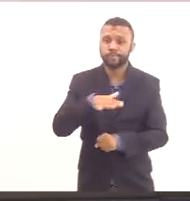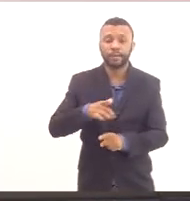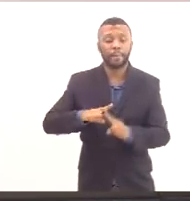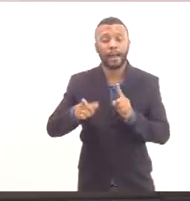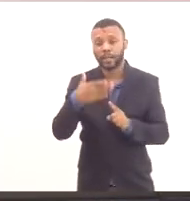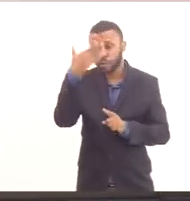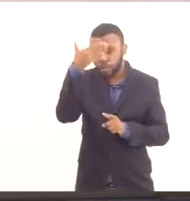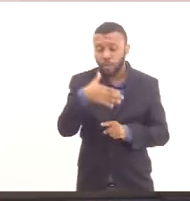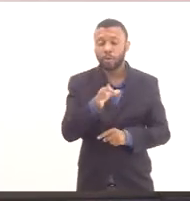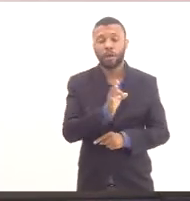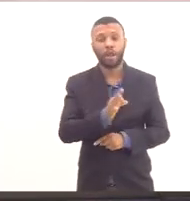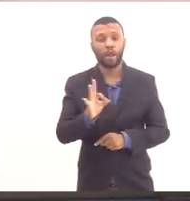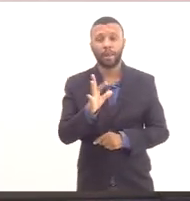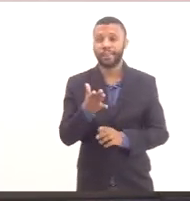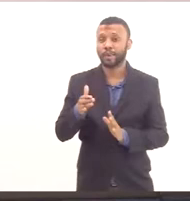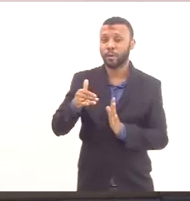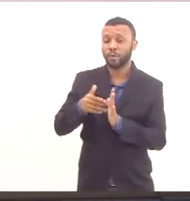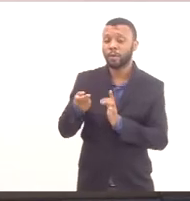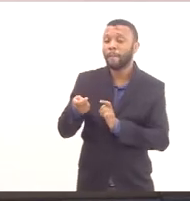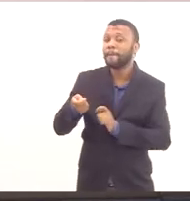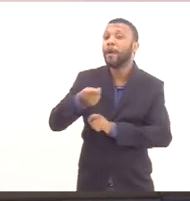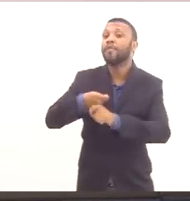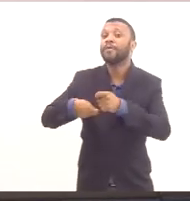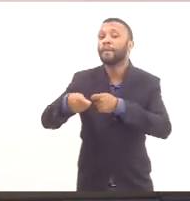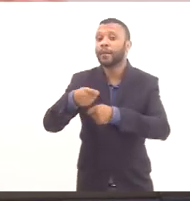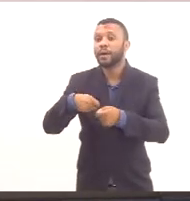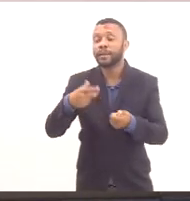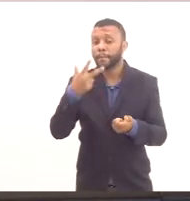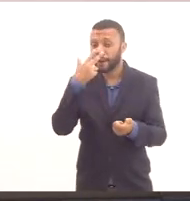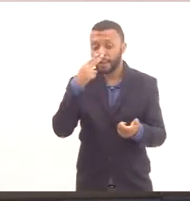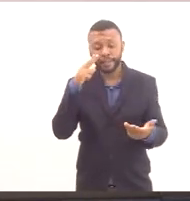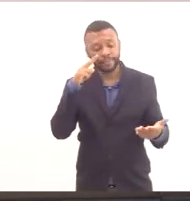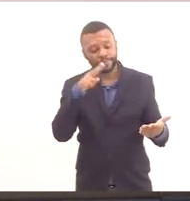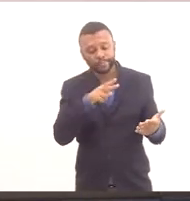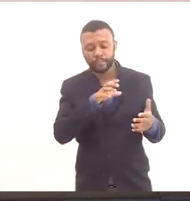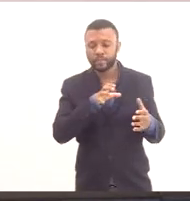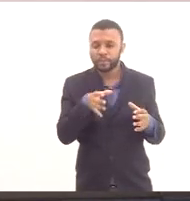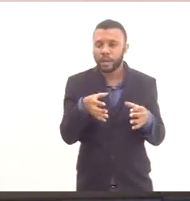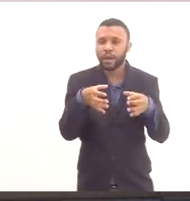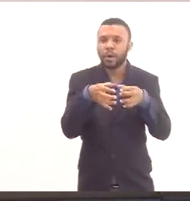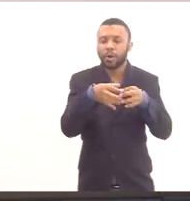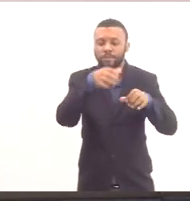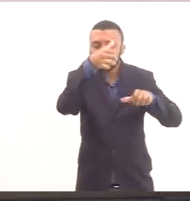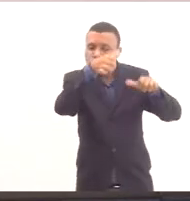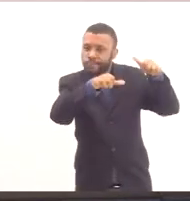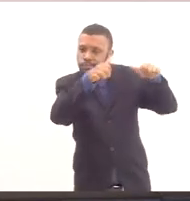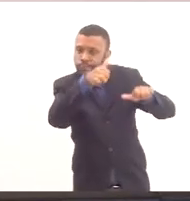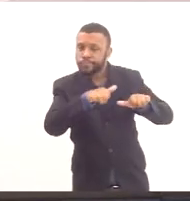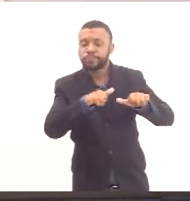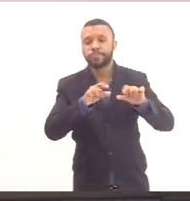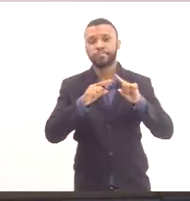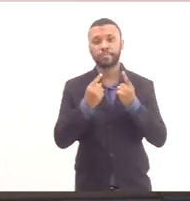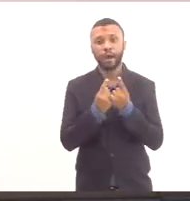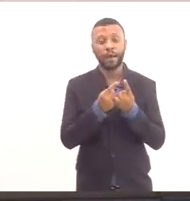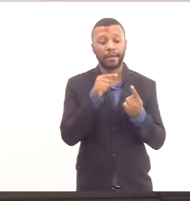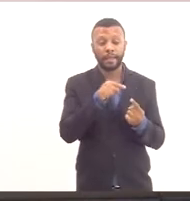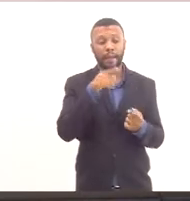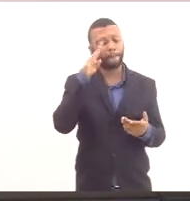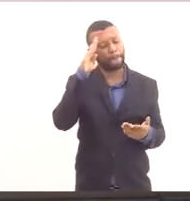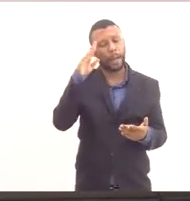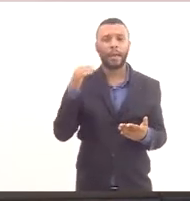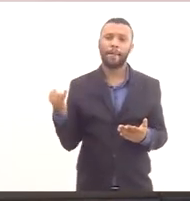consta por Óbvio esse Último Movimento que aos olhos da comissão pelo menos para essa audiência era o mais crucial